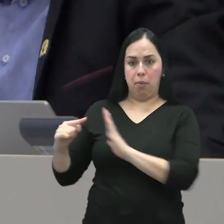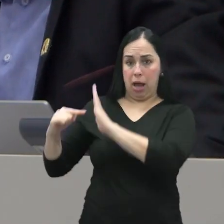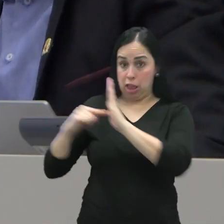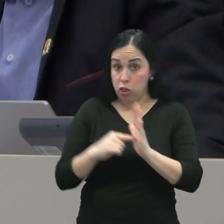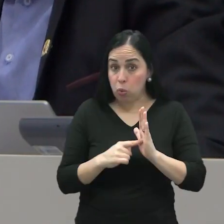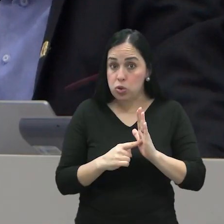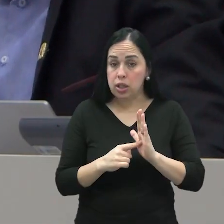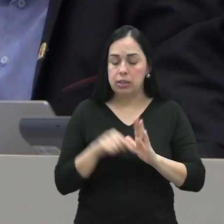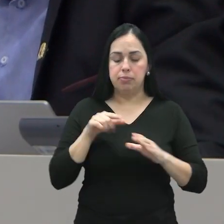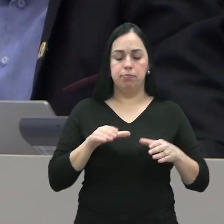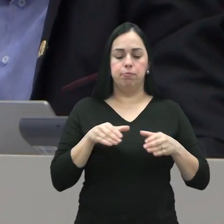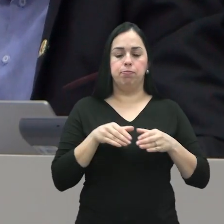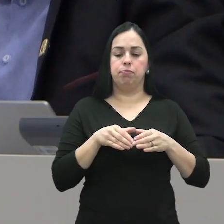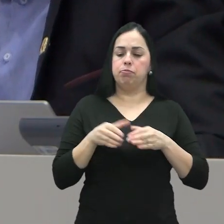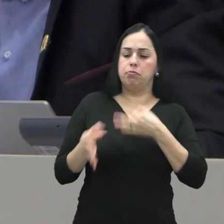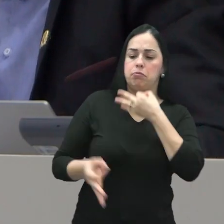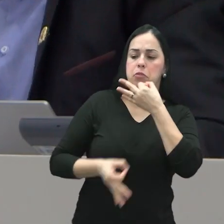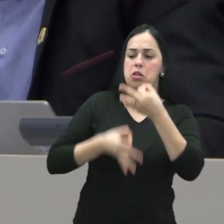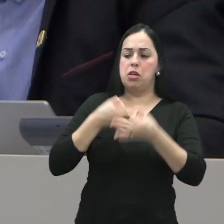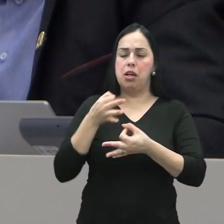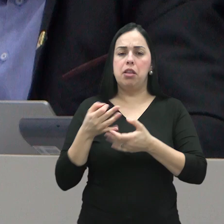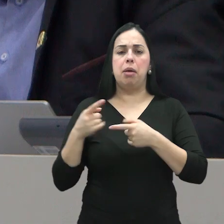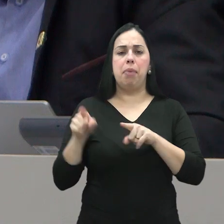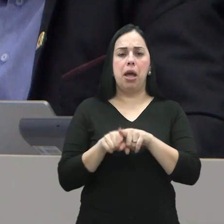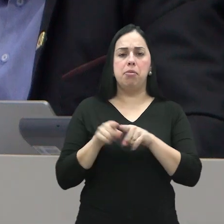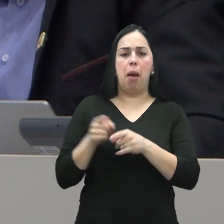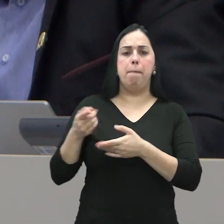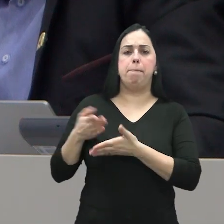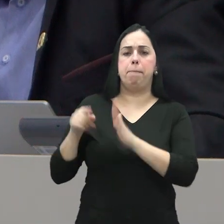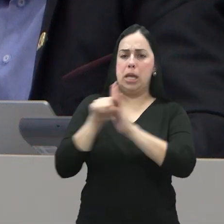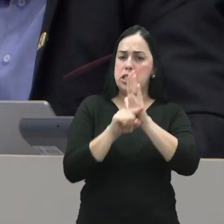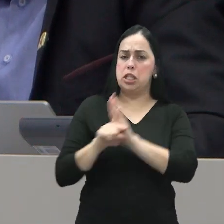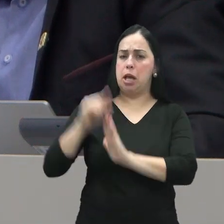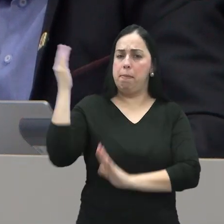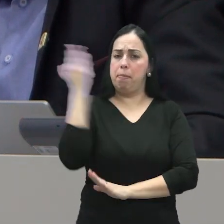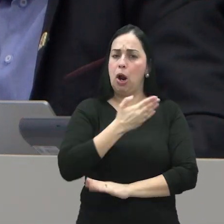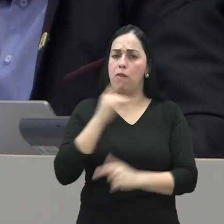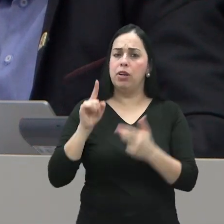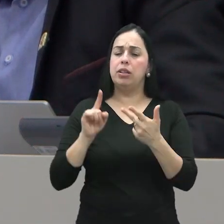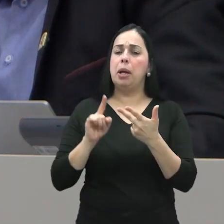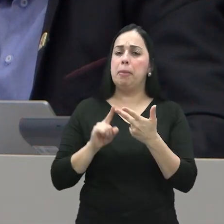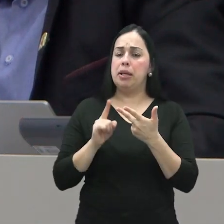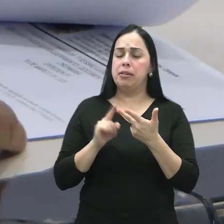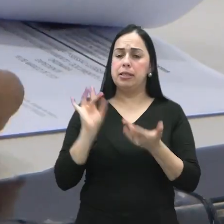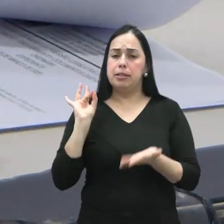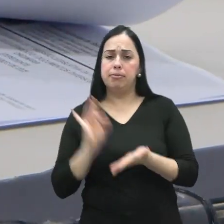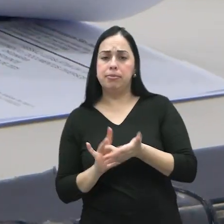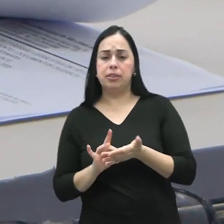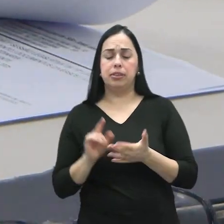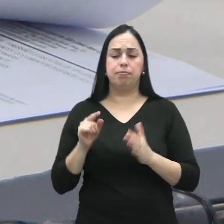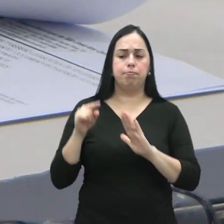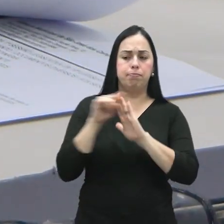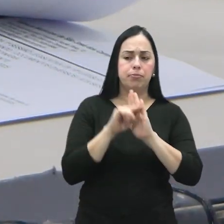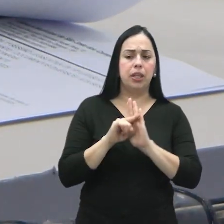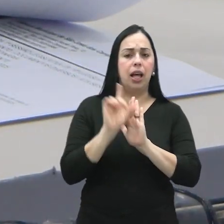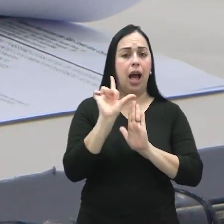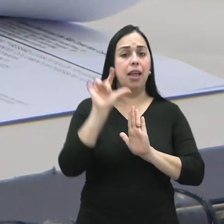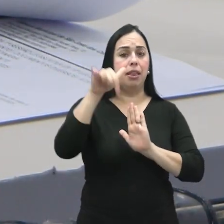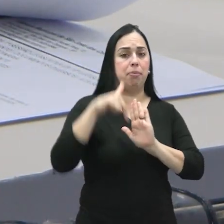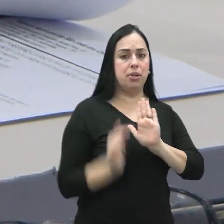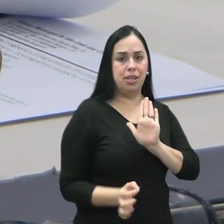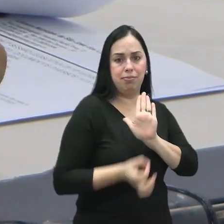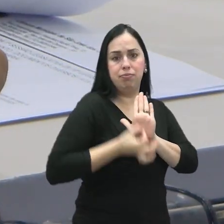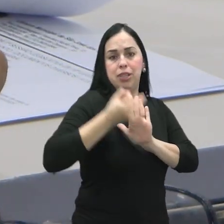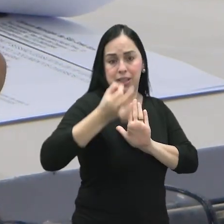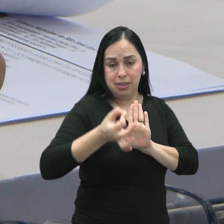conduta de algum parlamentar, cabe à comissão apurar as provas e a veracidade das informações. Eles analisam as evidências e